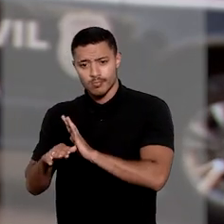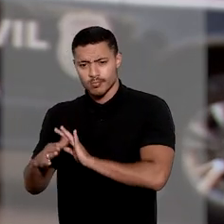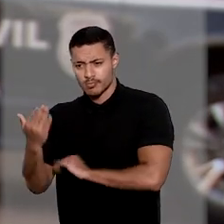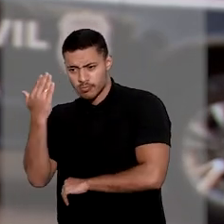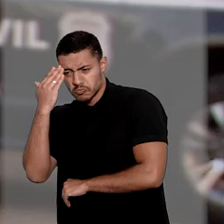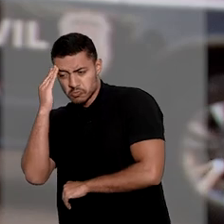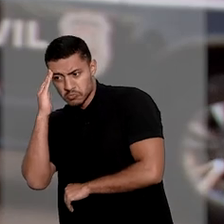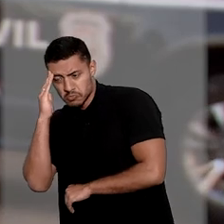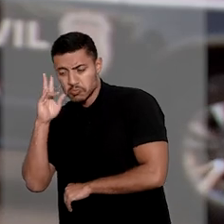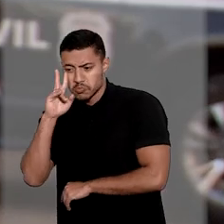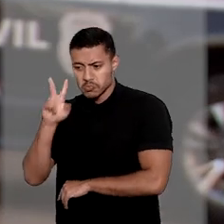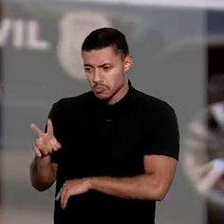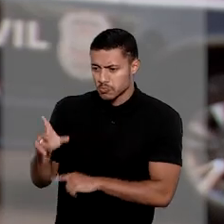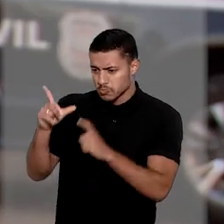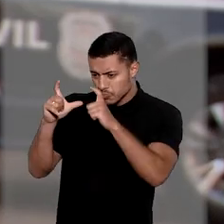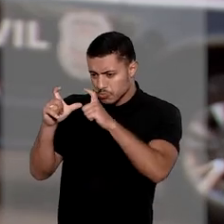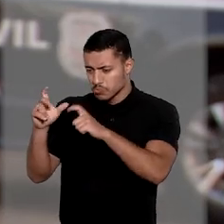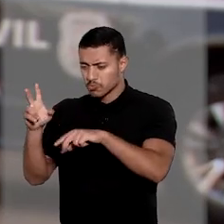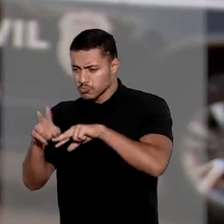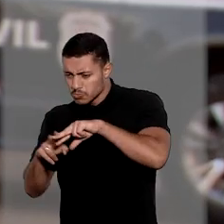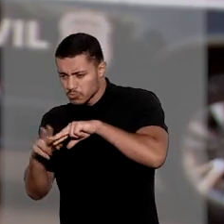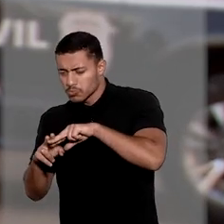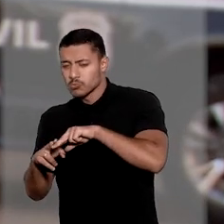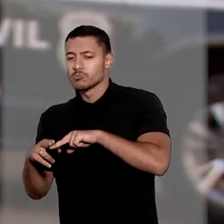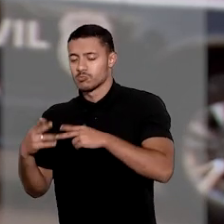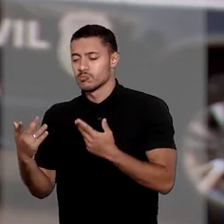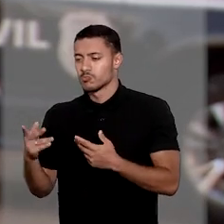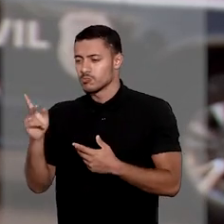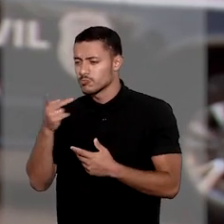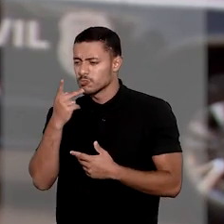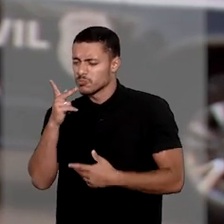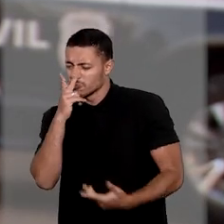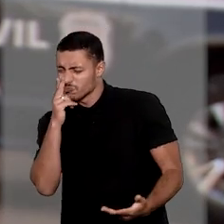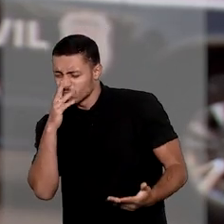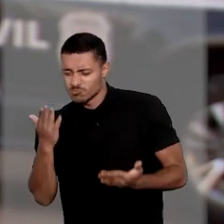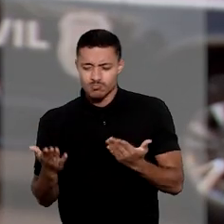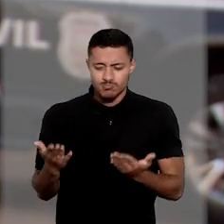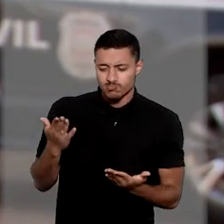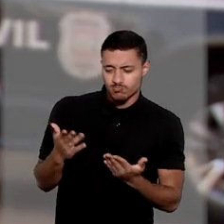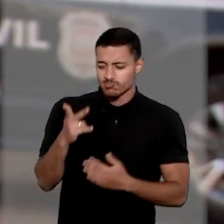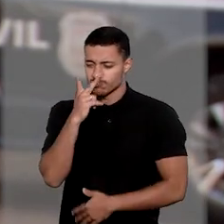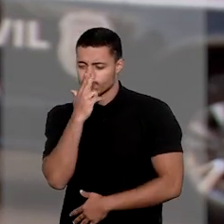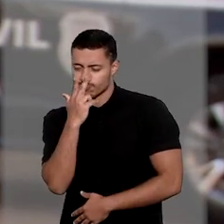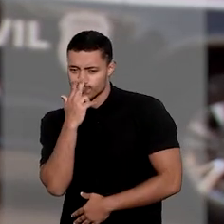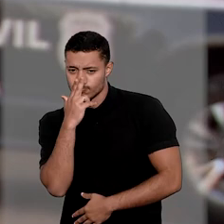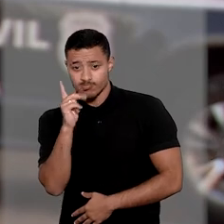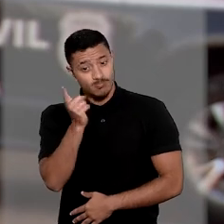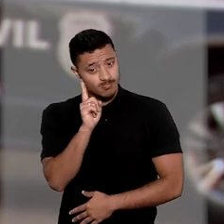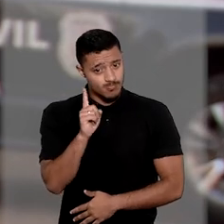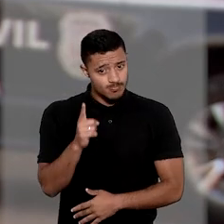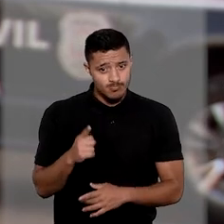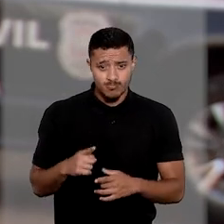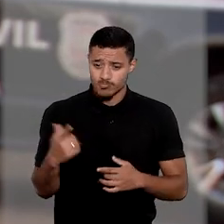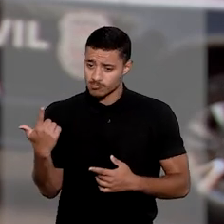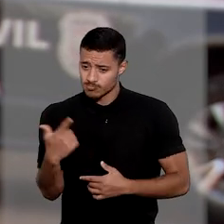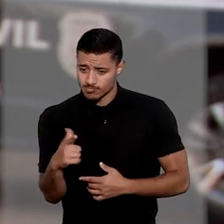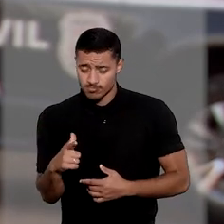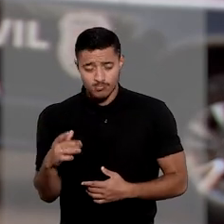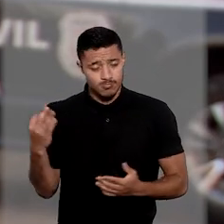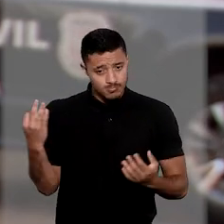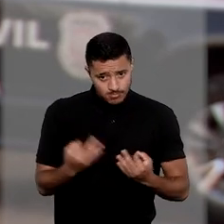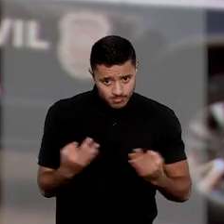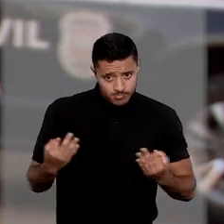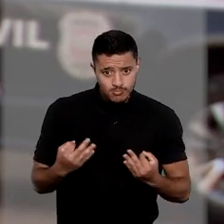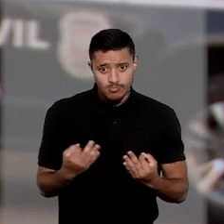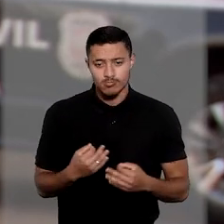identificar o criminoso numa foto. E mesmo afirmando achar o homem parecido, mas não ter certeza se foi